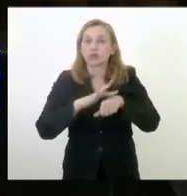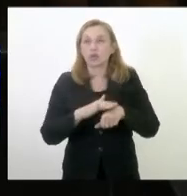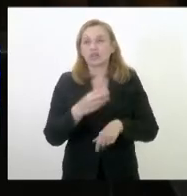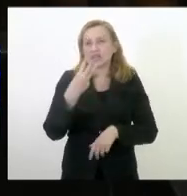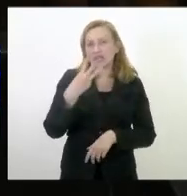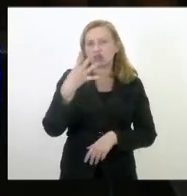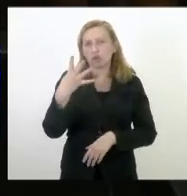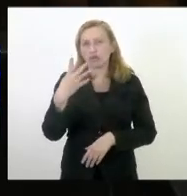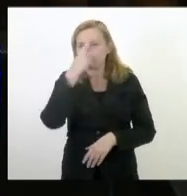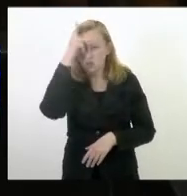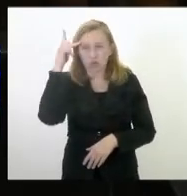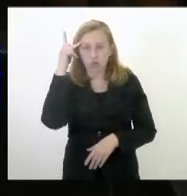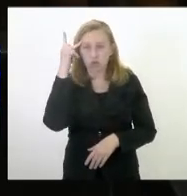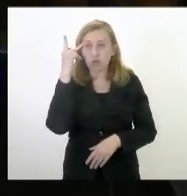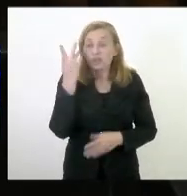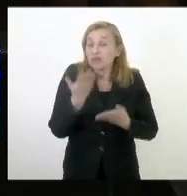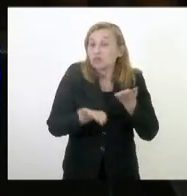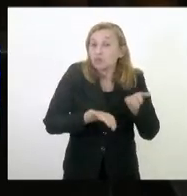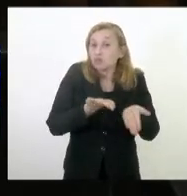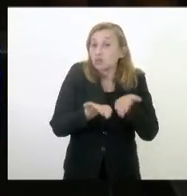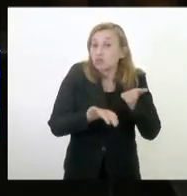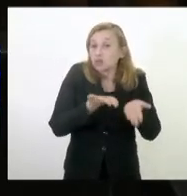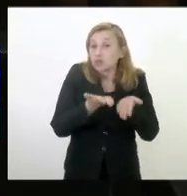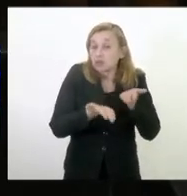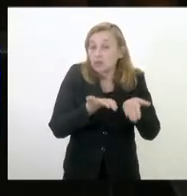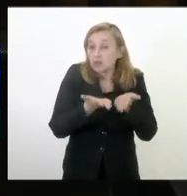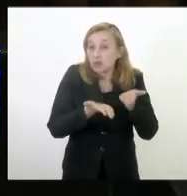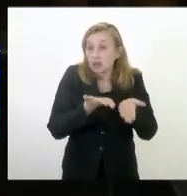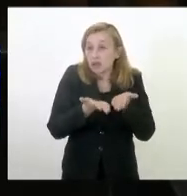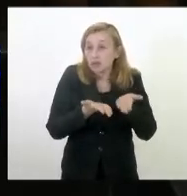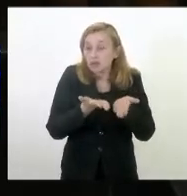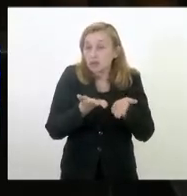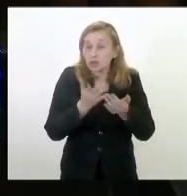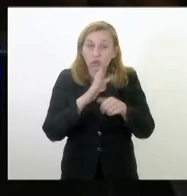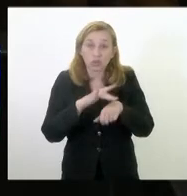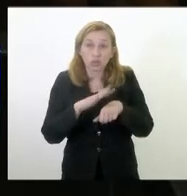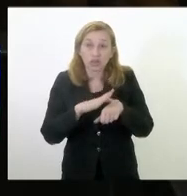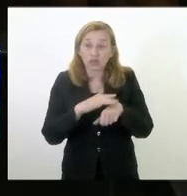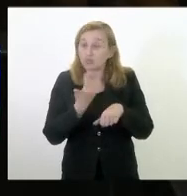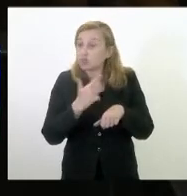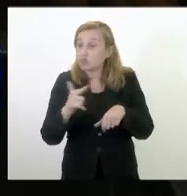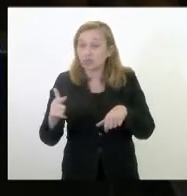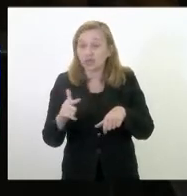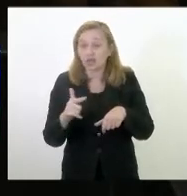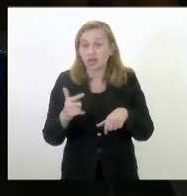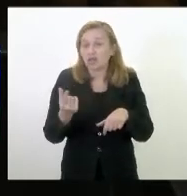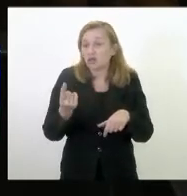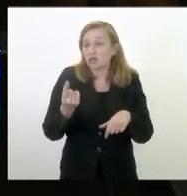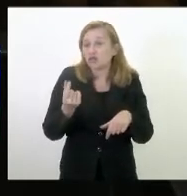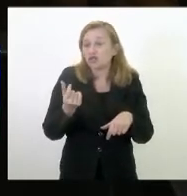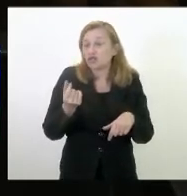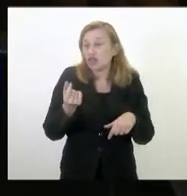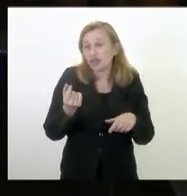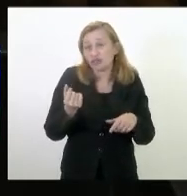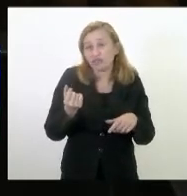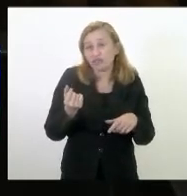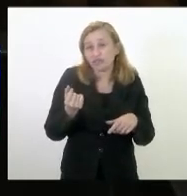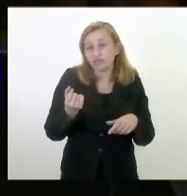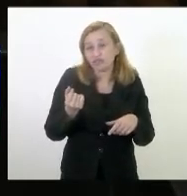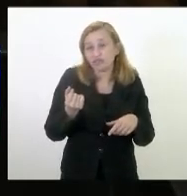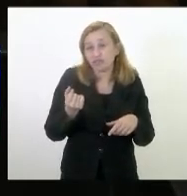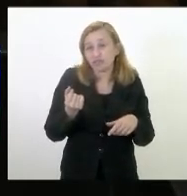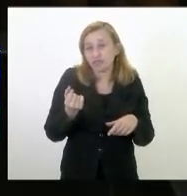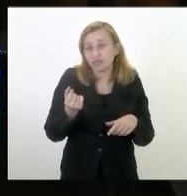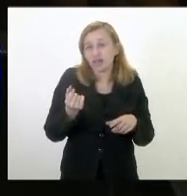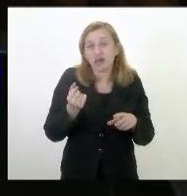encontram hoje em tratamento e que acabam não tendo essa adesão ao tratamento e fazem a